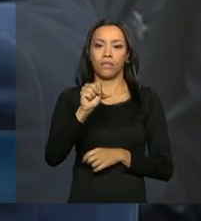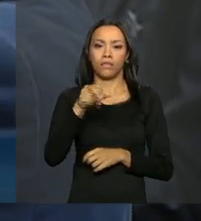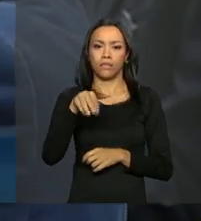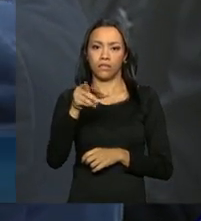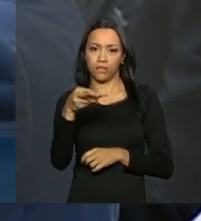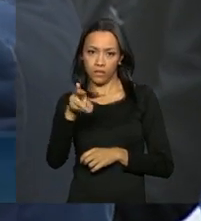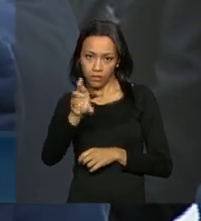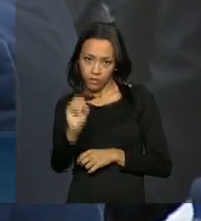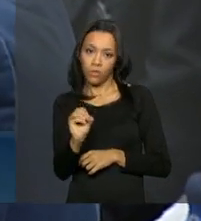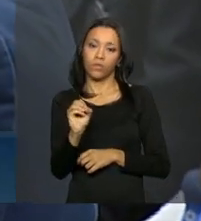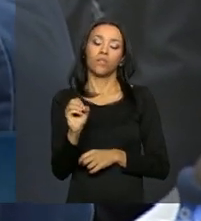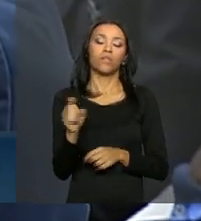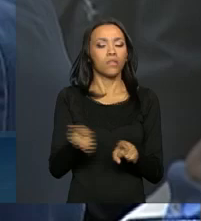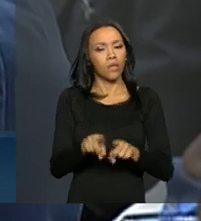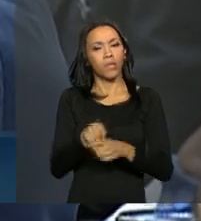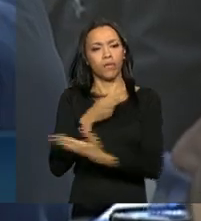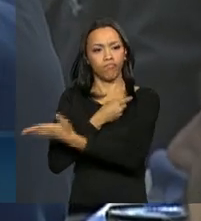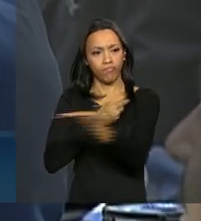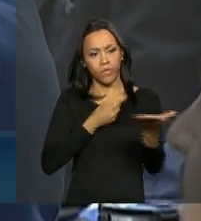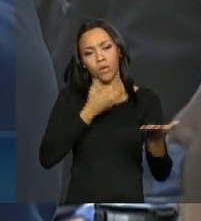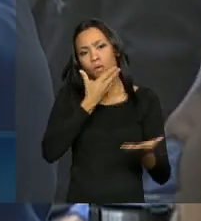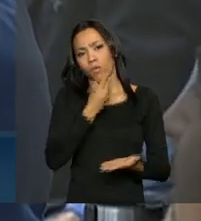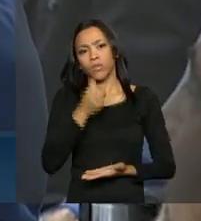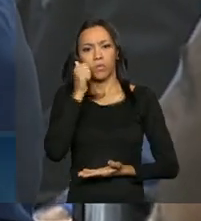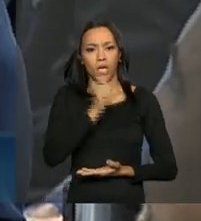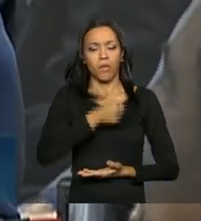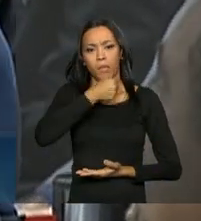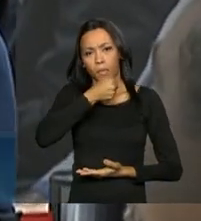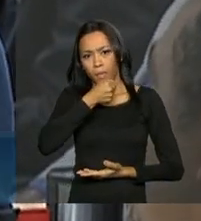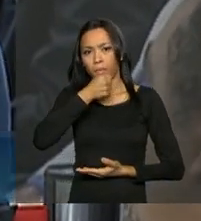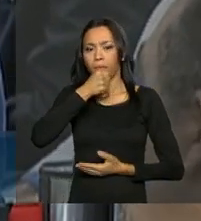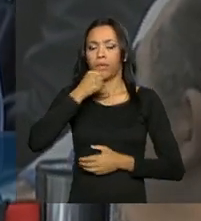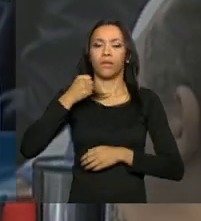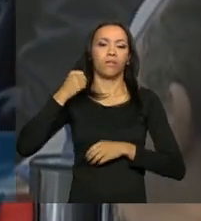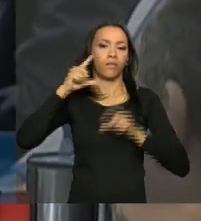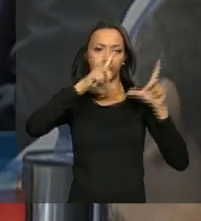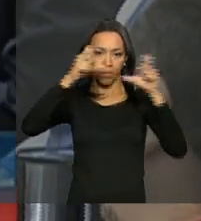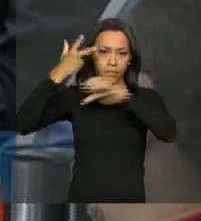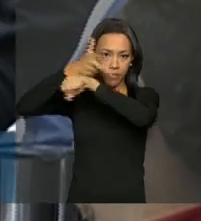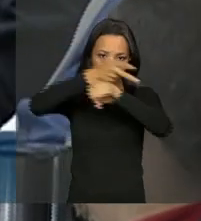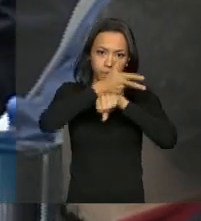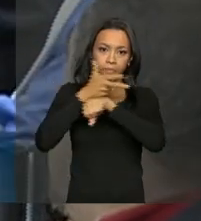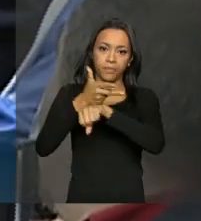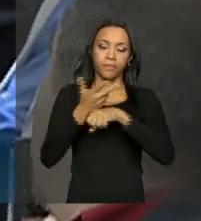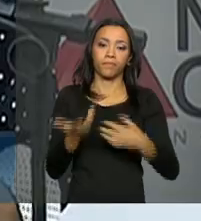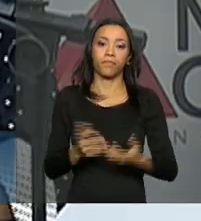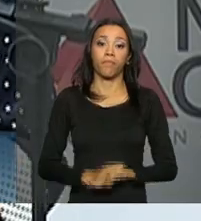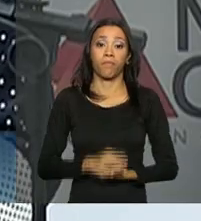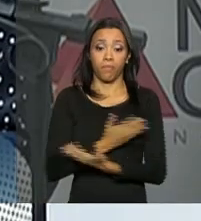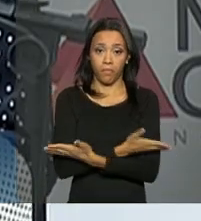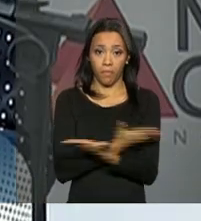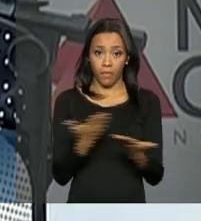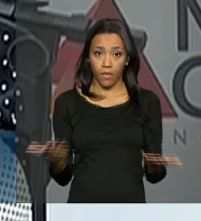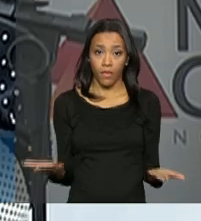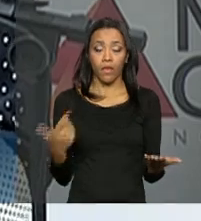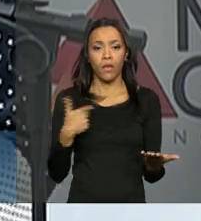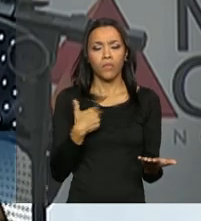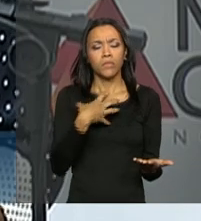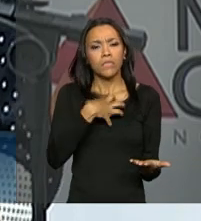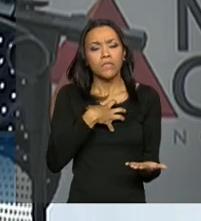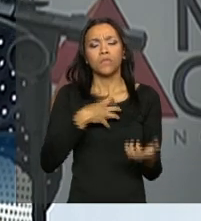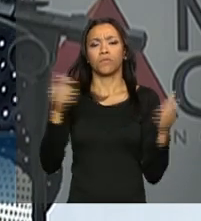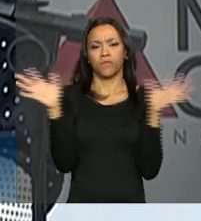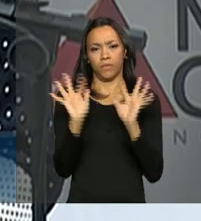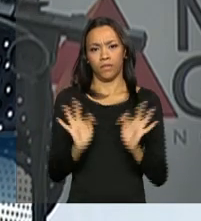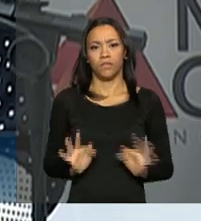os senhores e senhoras jornalistas, fotógrafos e cinegrafistas. Senhoras e senhores, eu fico muito feliz